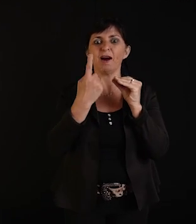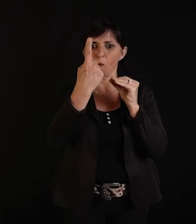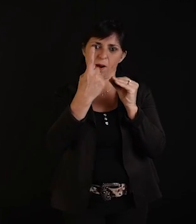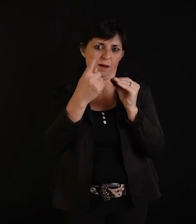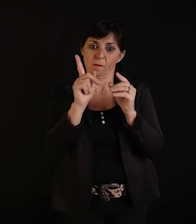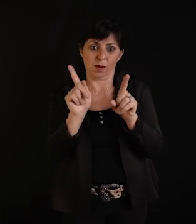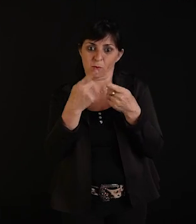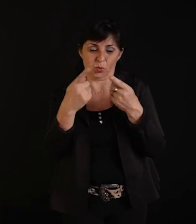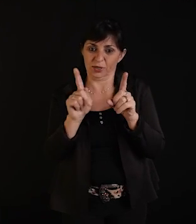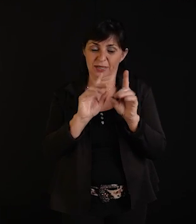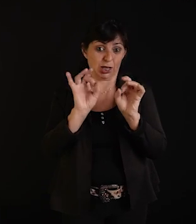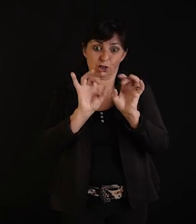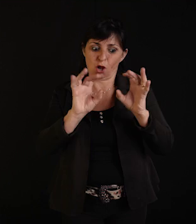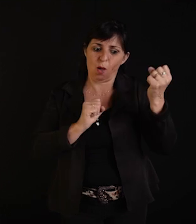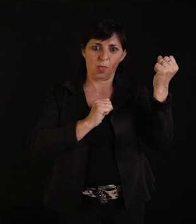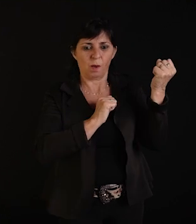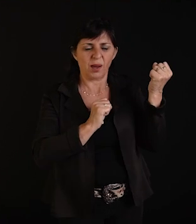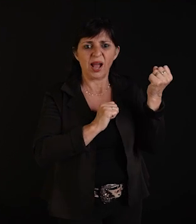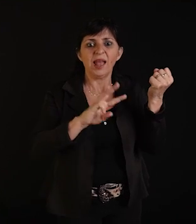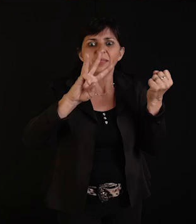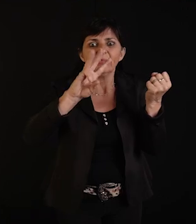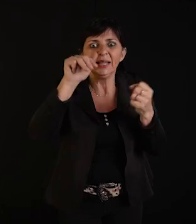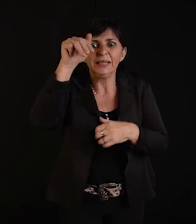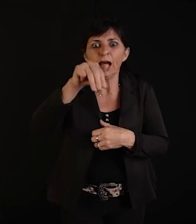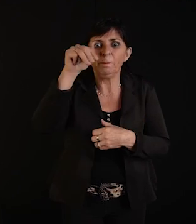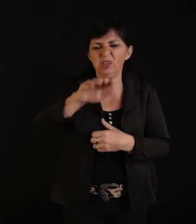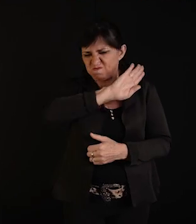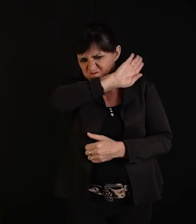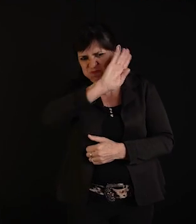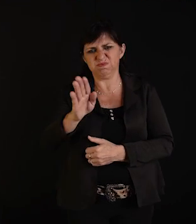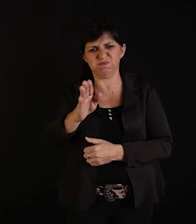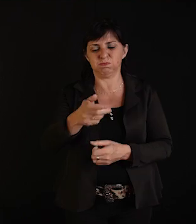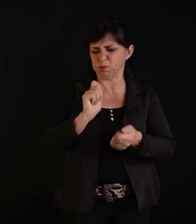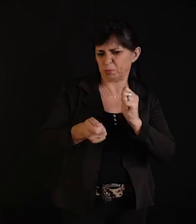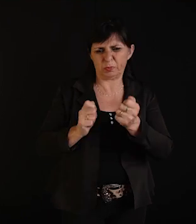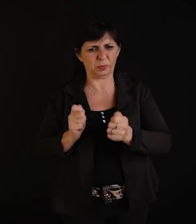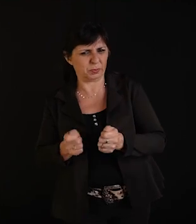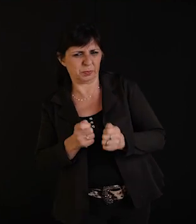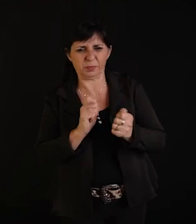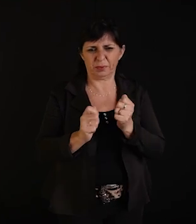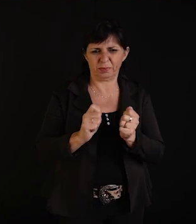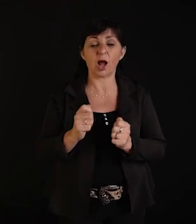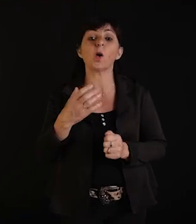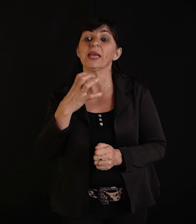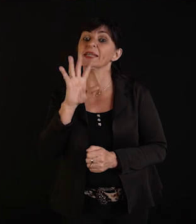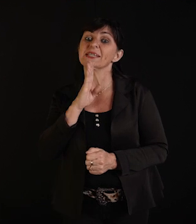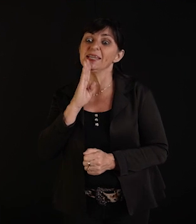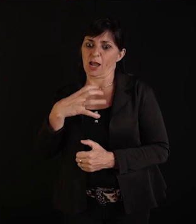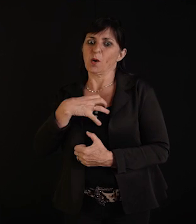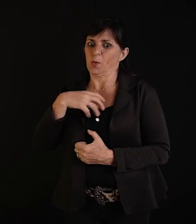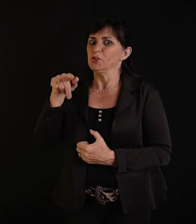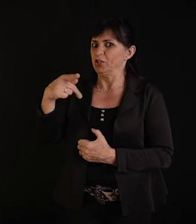só, toquei meia hora, cara. Levei retão, né? Na bateria, aquele trancão que eu sabia como que era o estilo dos Monarcas, né?